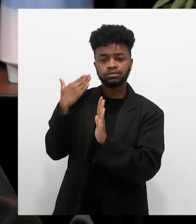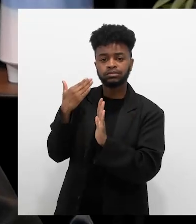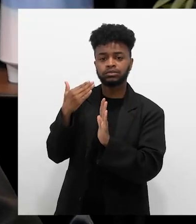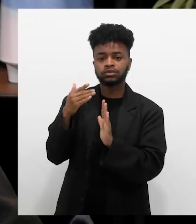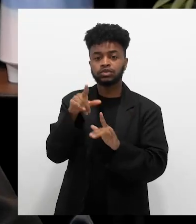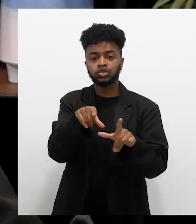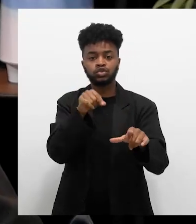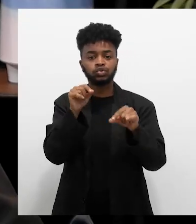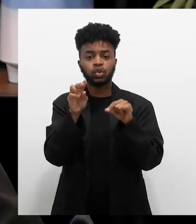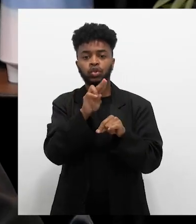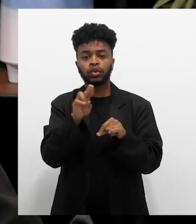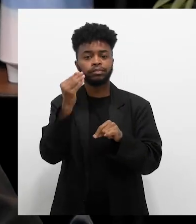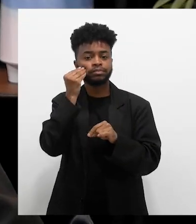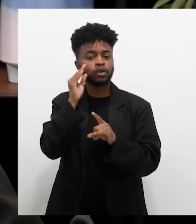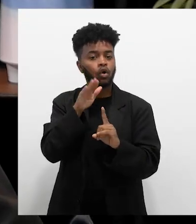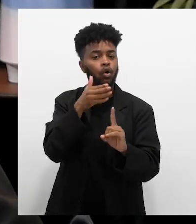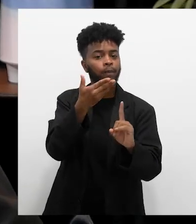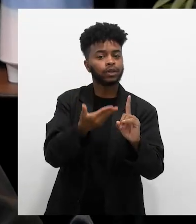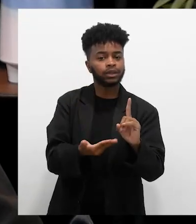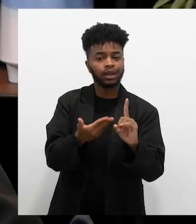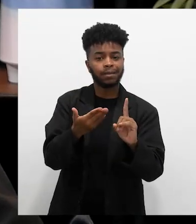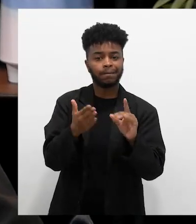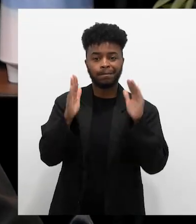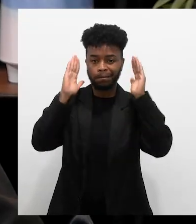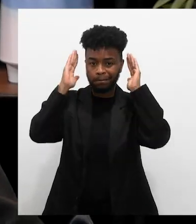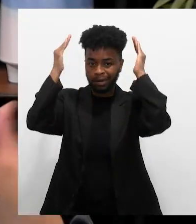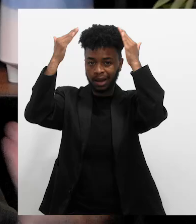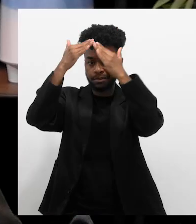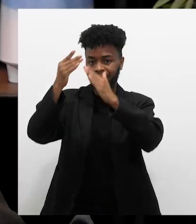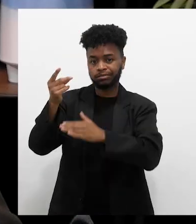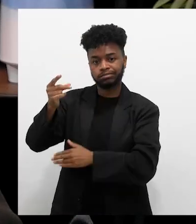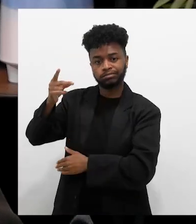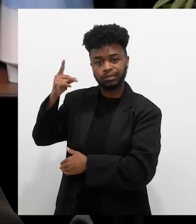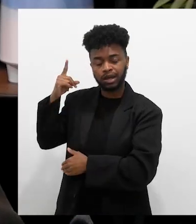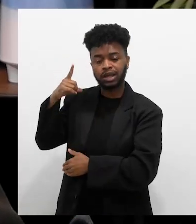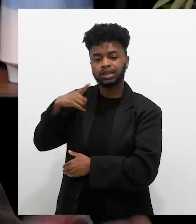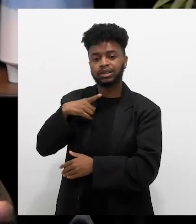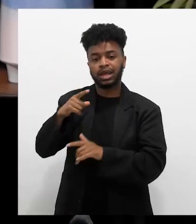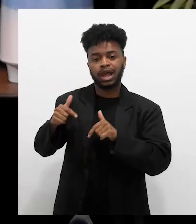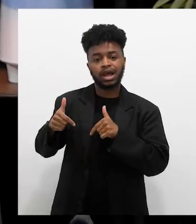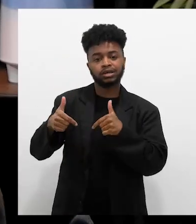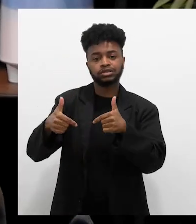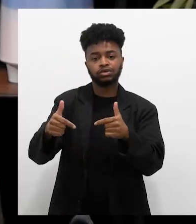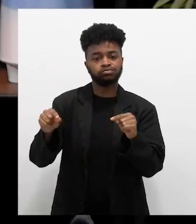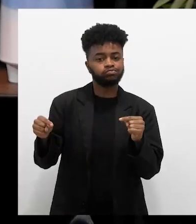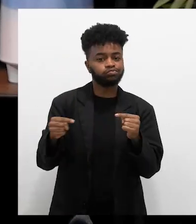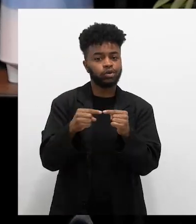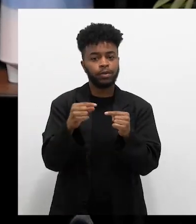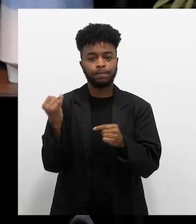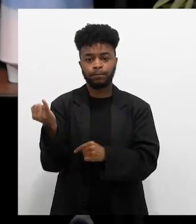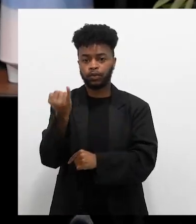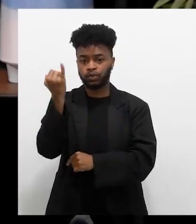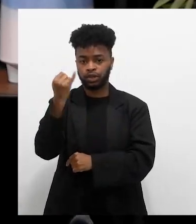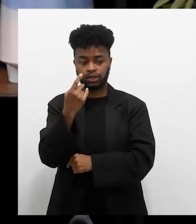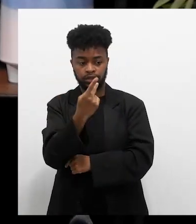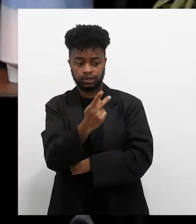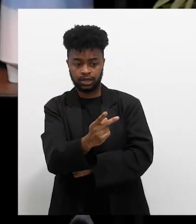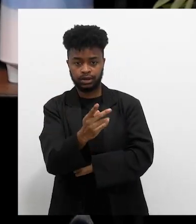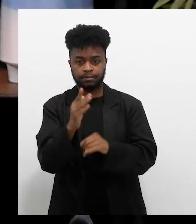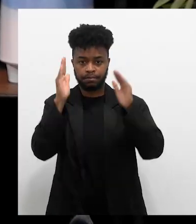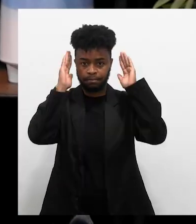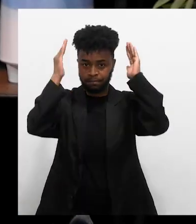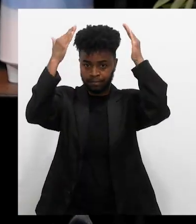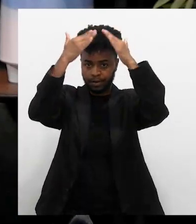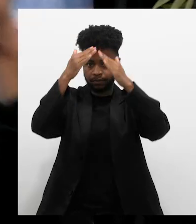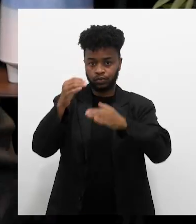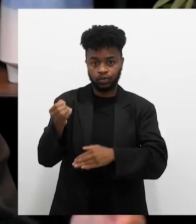se escolhe um nome para homenagear um Papa que teve uma linha que, de alguma forma, é importante para esse novo